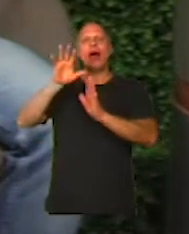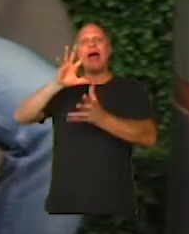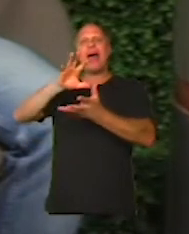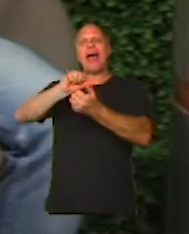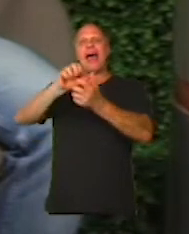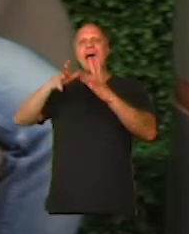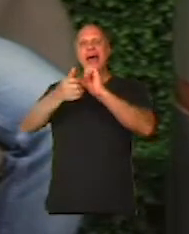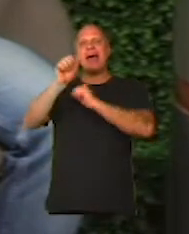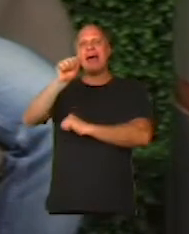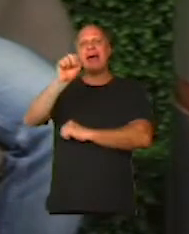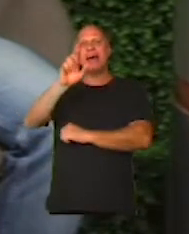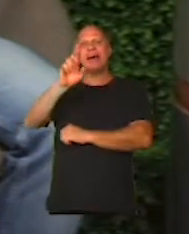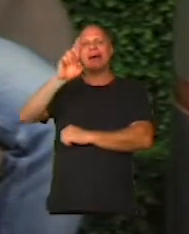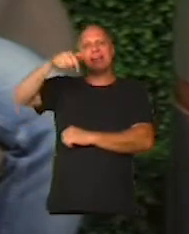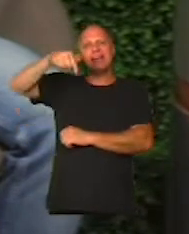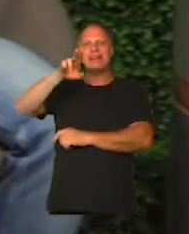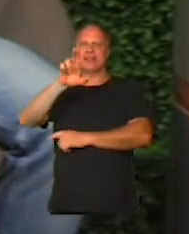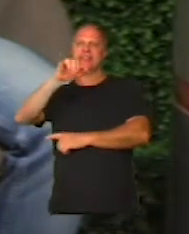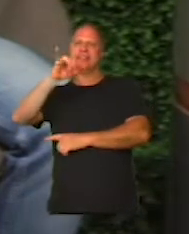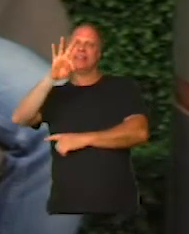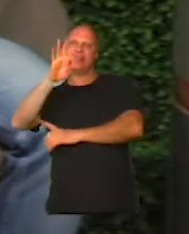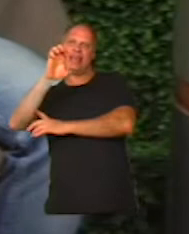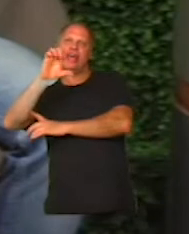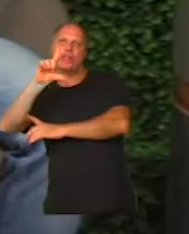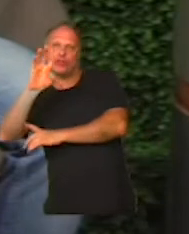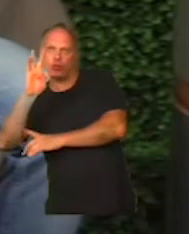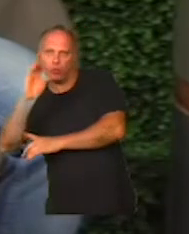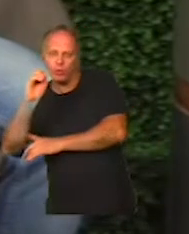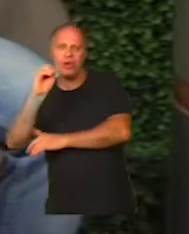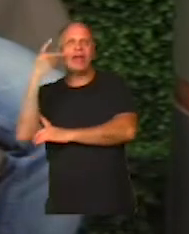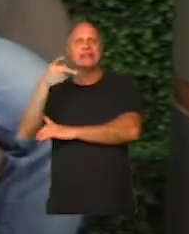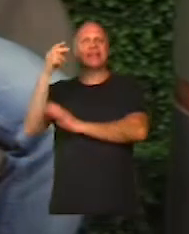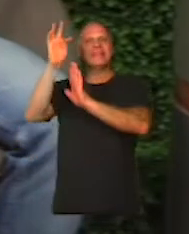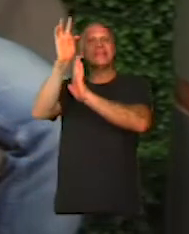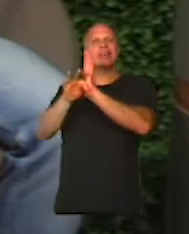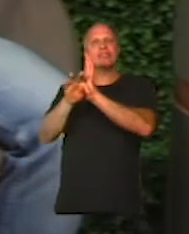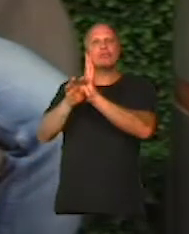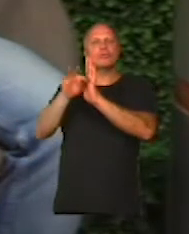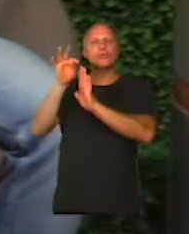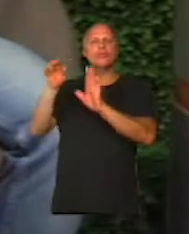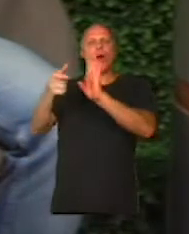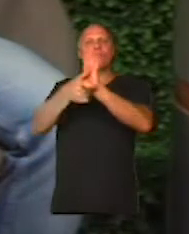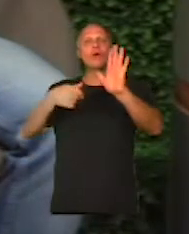Síria. Esse texto é um texto onde o autor espanhol ele foi